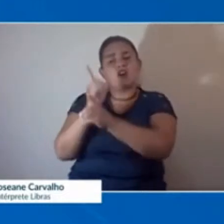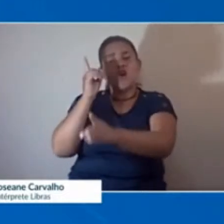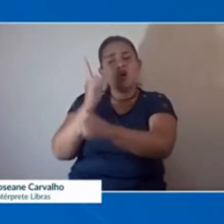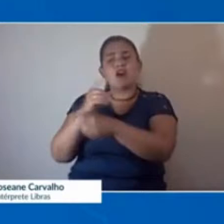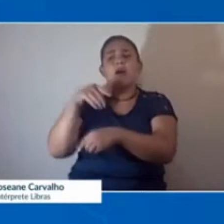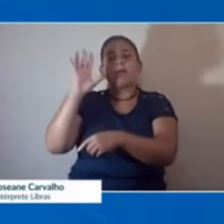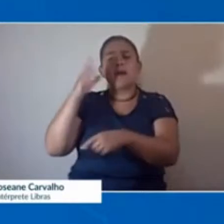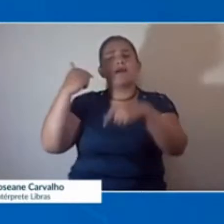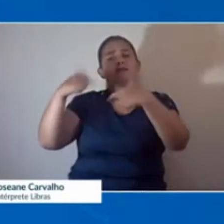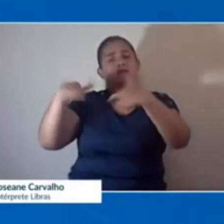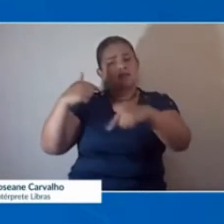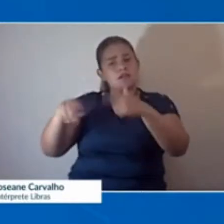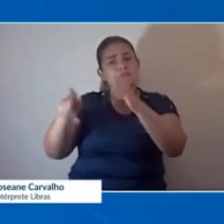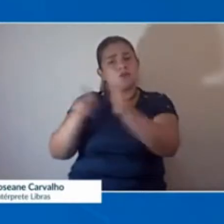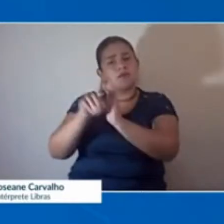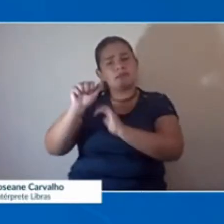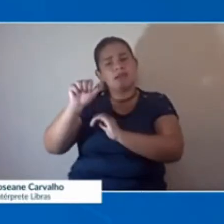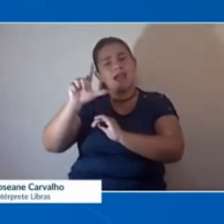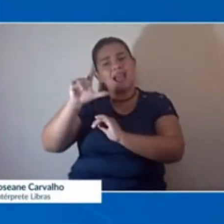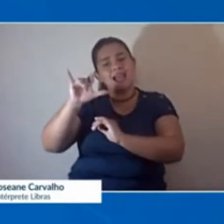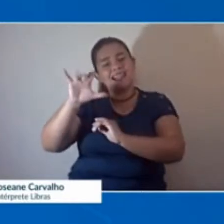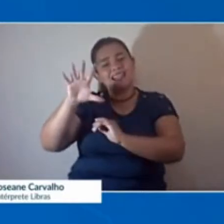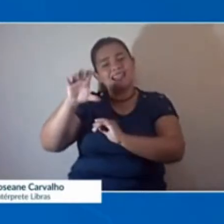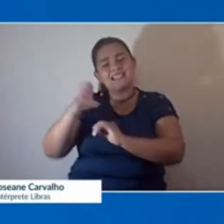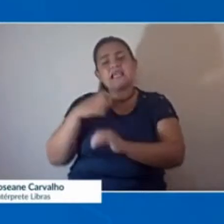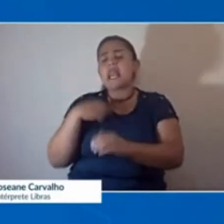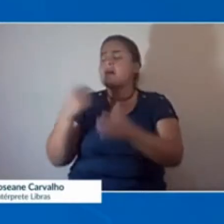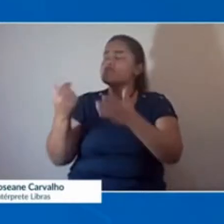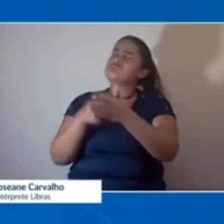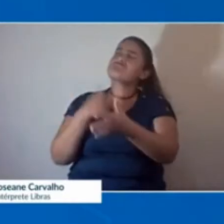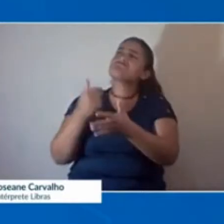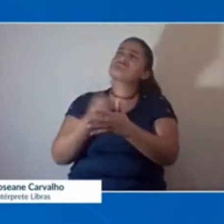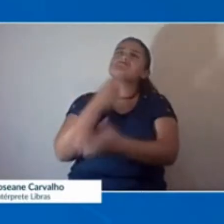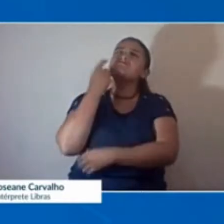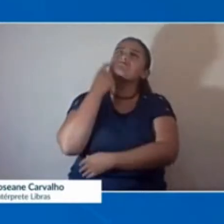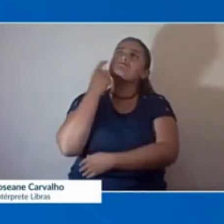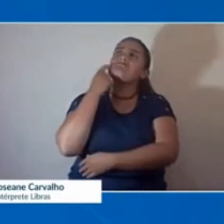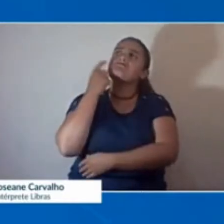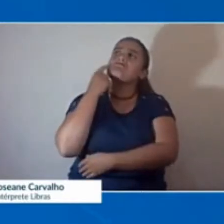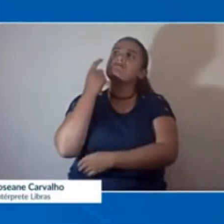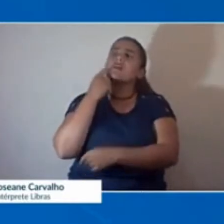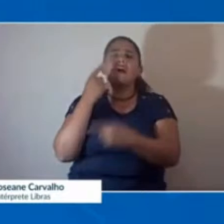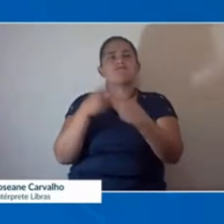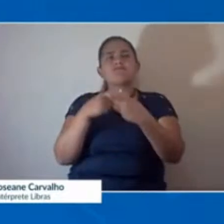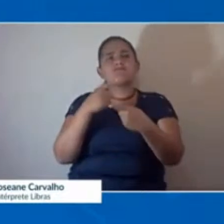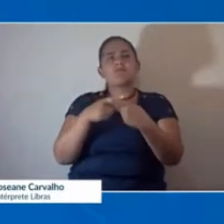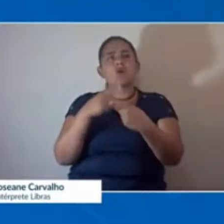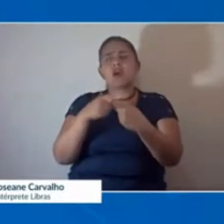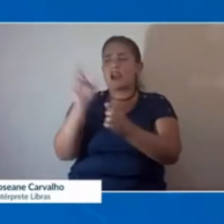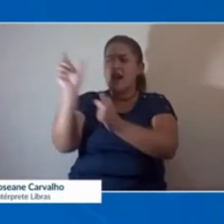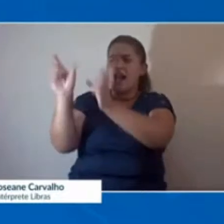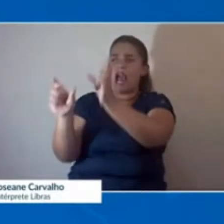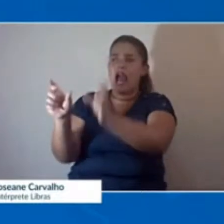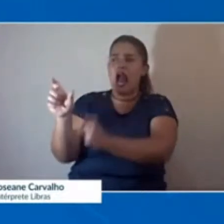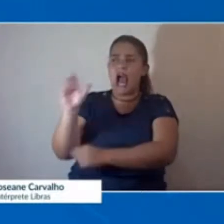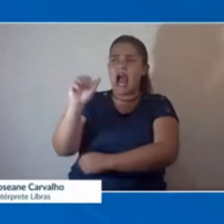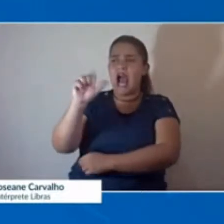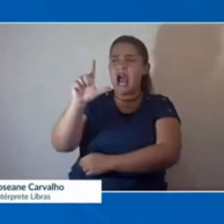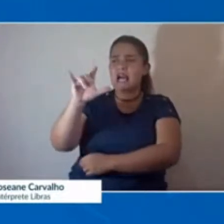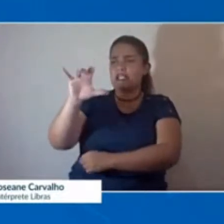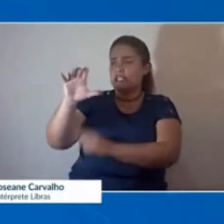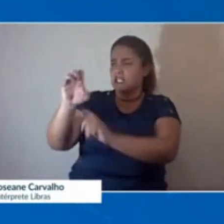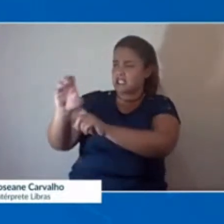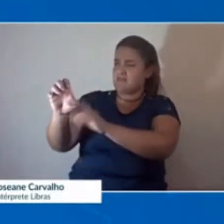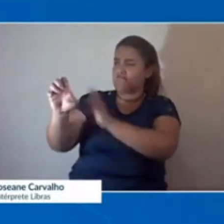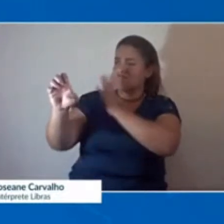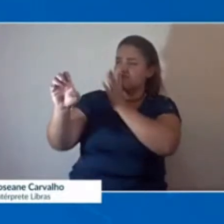trabalhos dela, e ela se pergunta por que que ela caiu num esquecimento, entre aspas, o que acontece